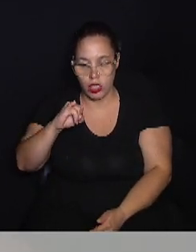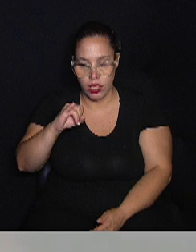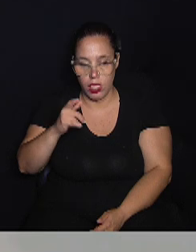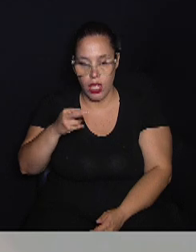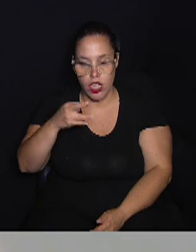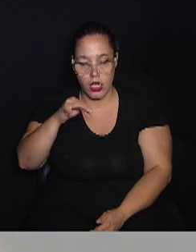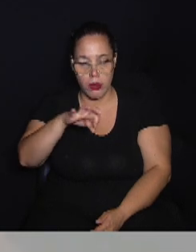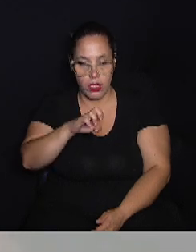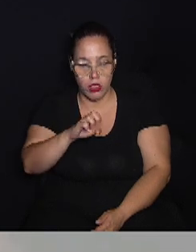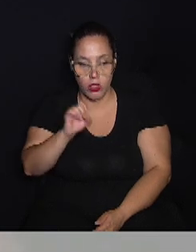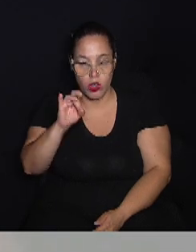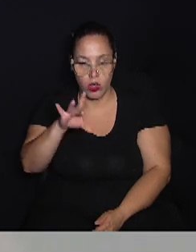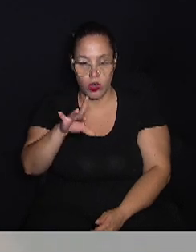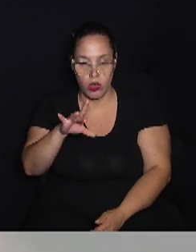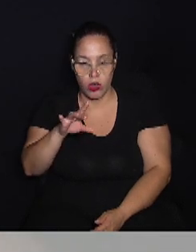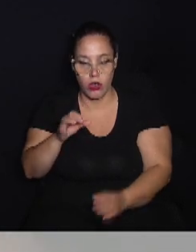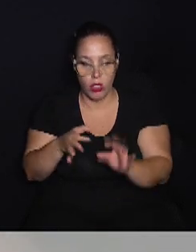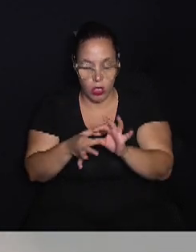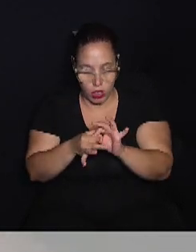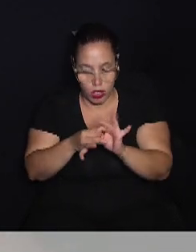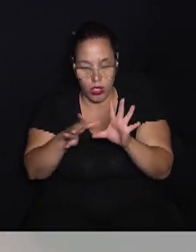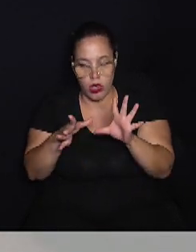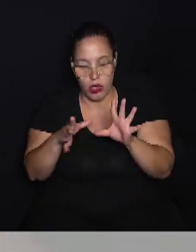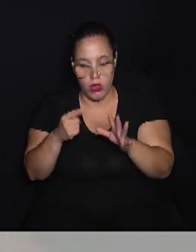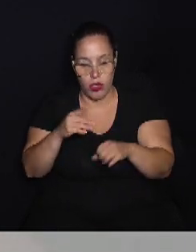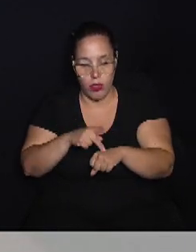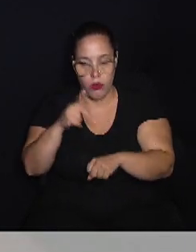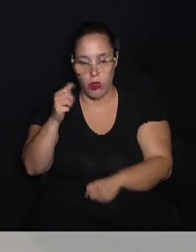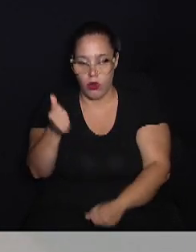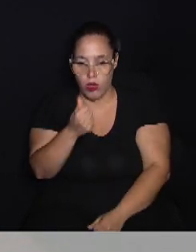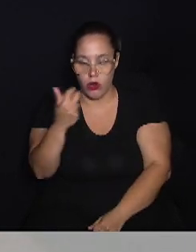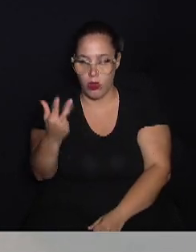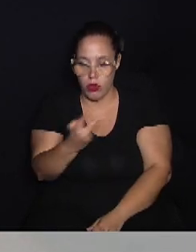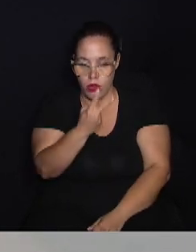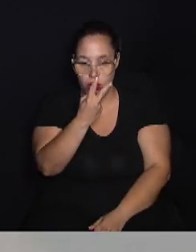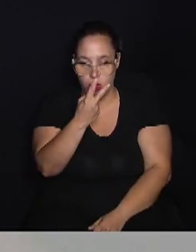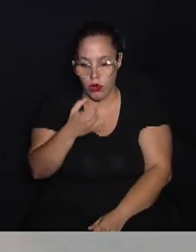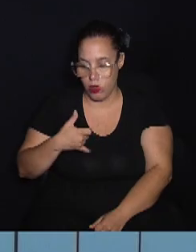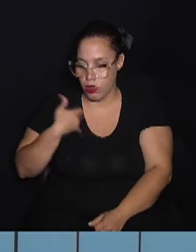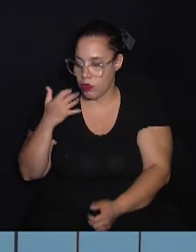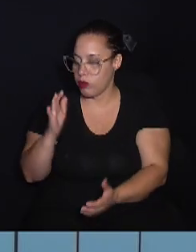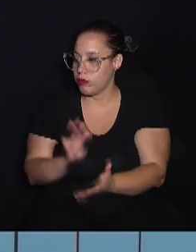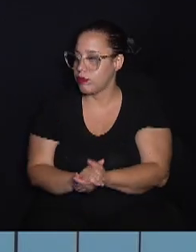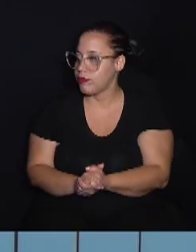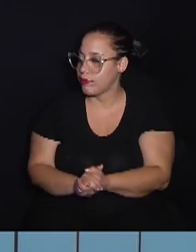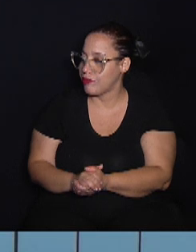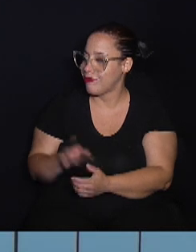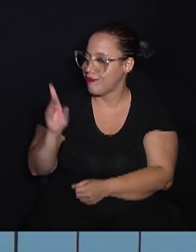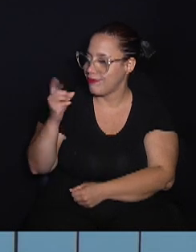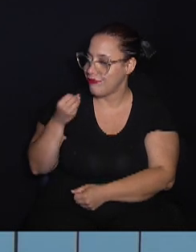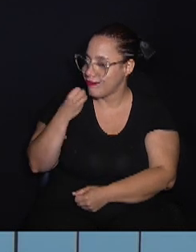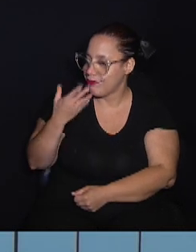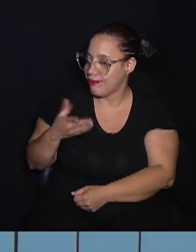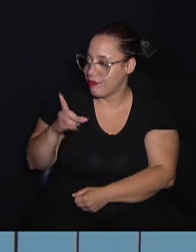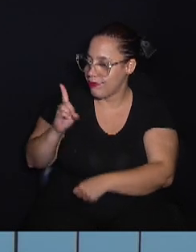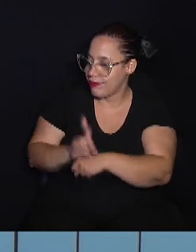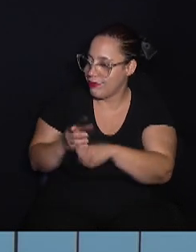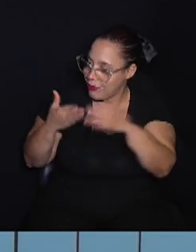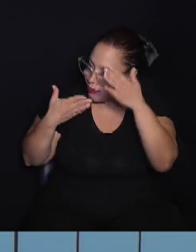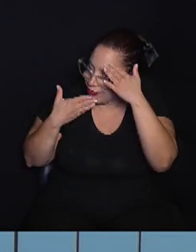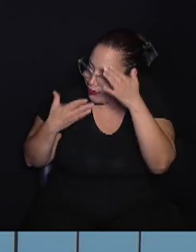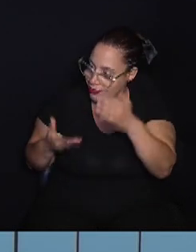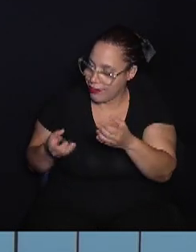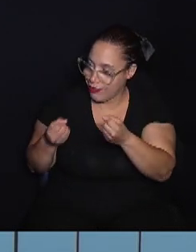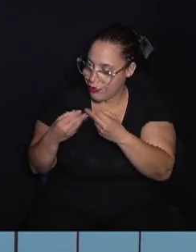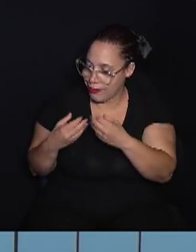antitranspirantes só estão liberados após os 12 anos tá joi então Doutor muito obrigada pela